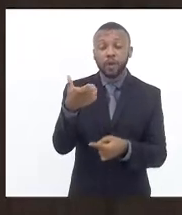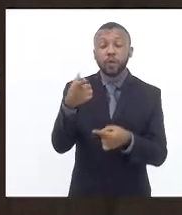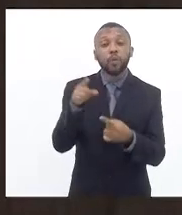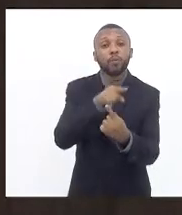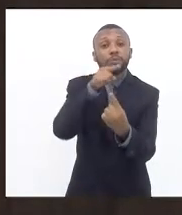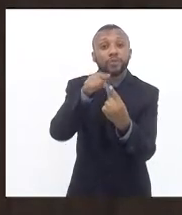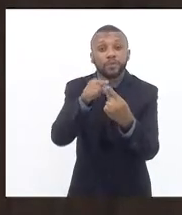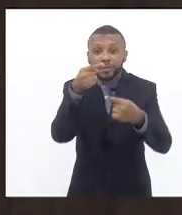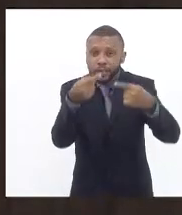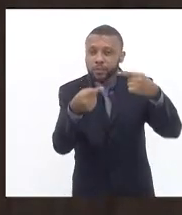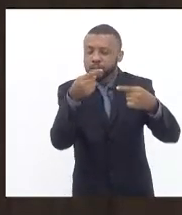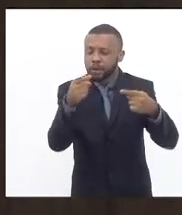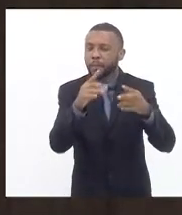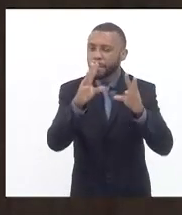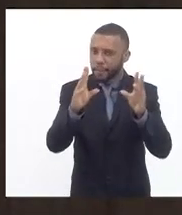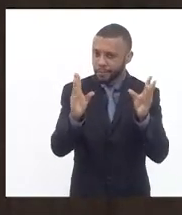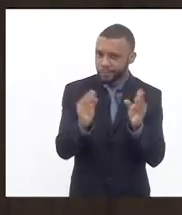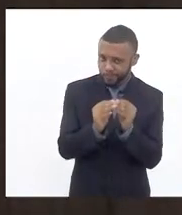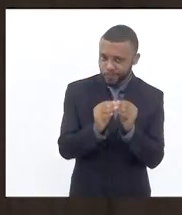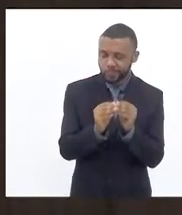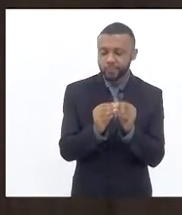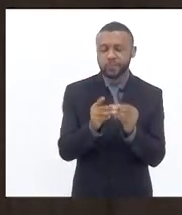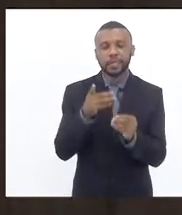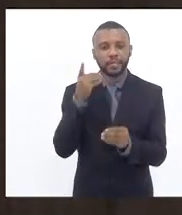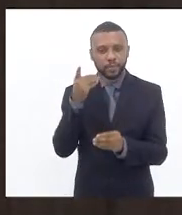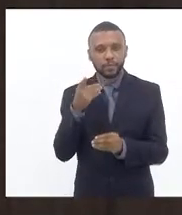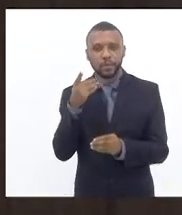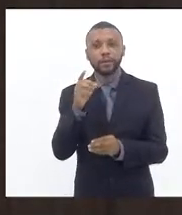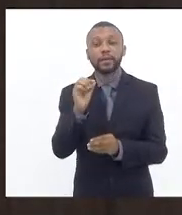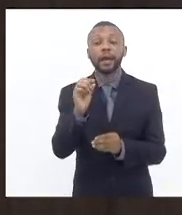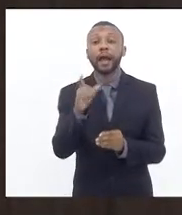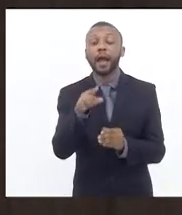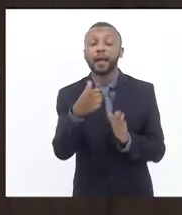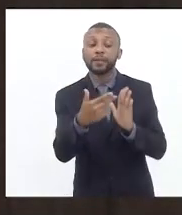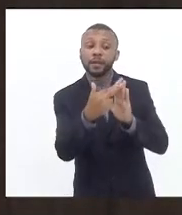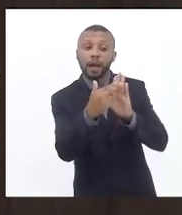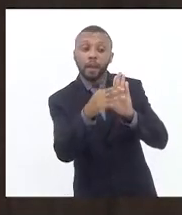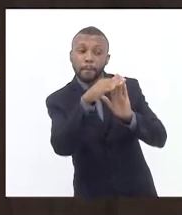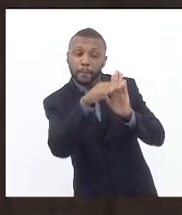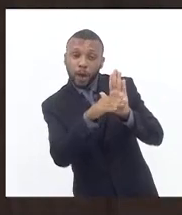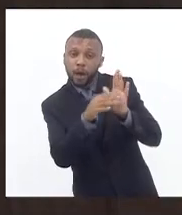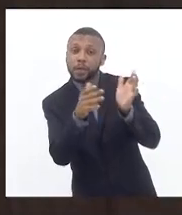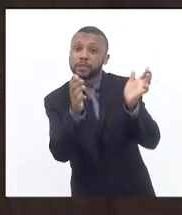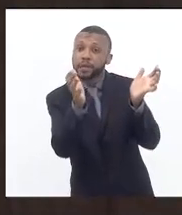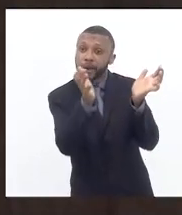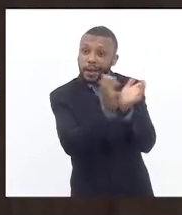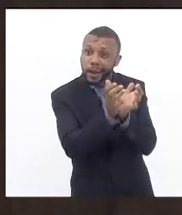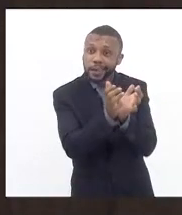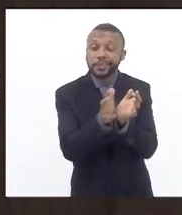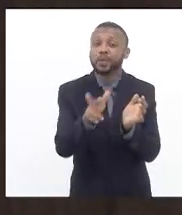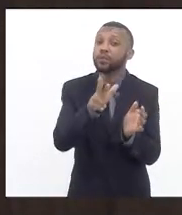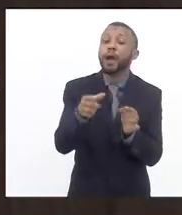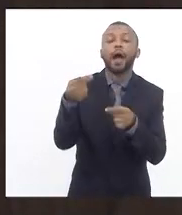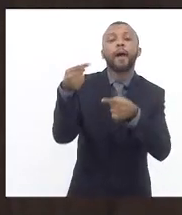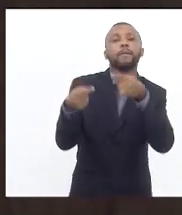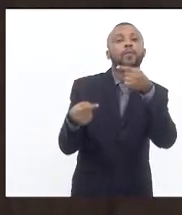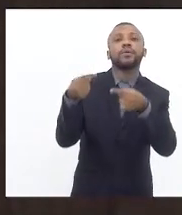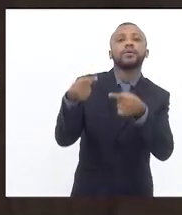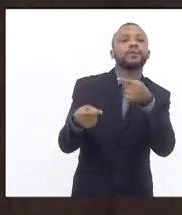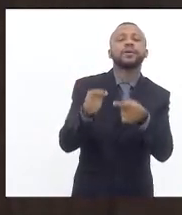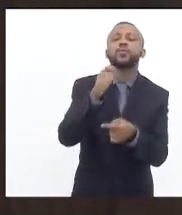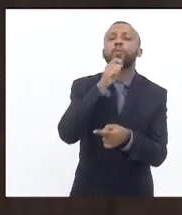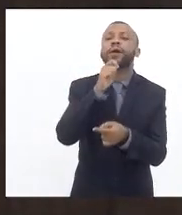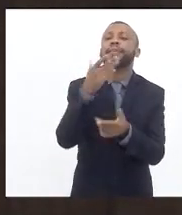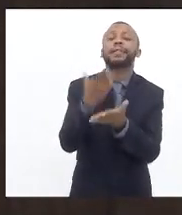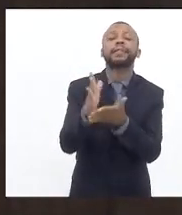aqui para finalizar Deputado umas pachecos é de princípio e é de plástico não é política e não tem nada a ver com o